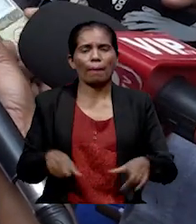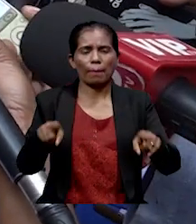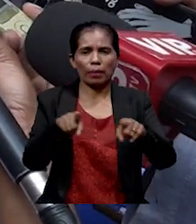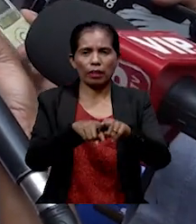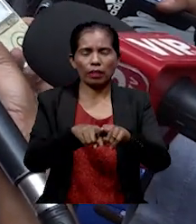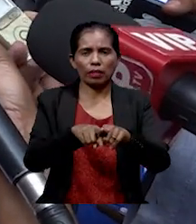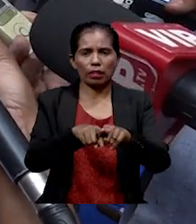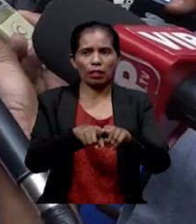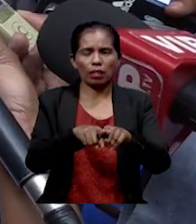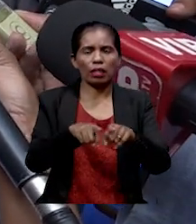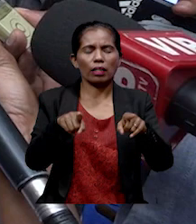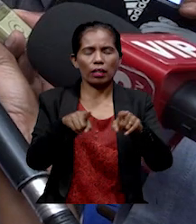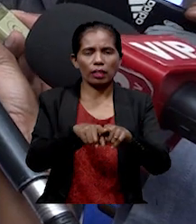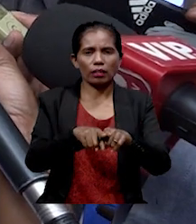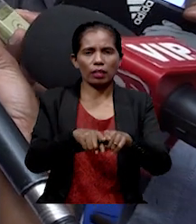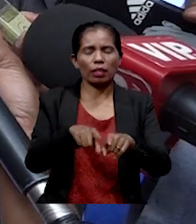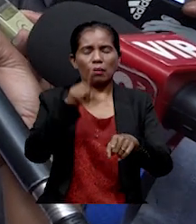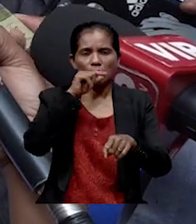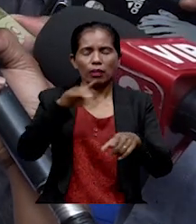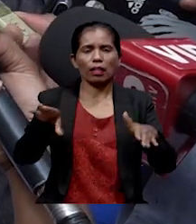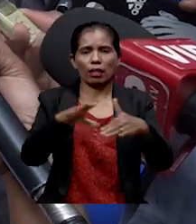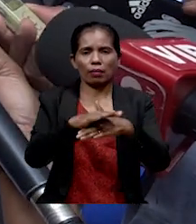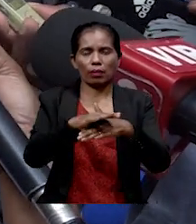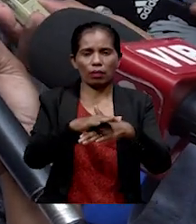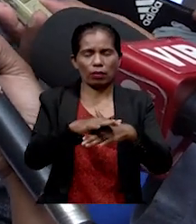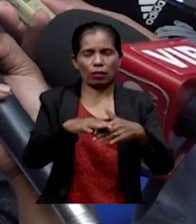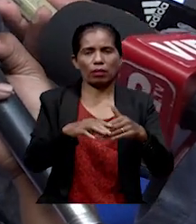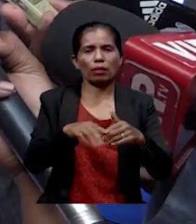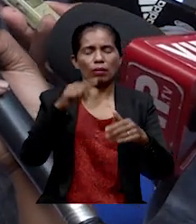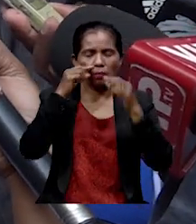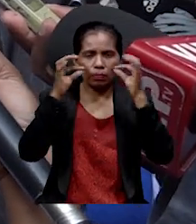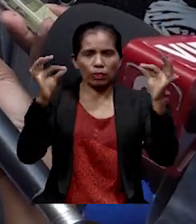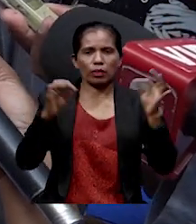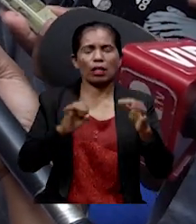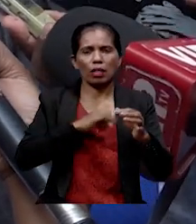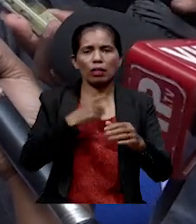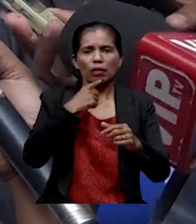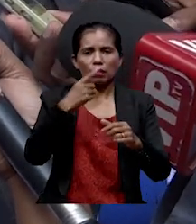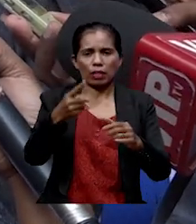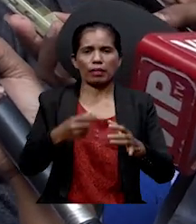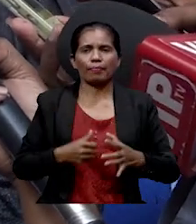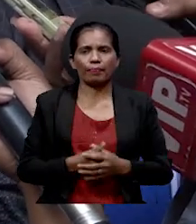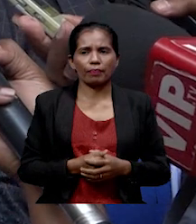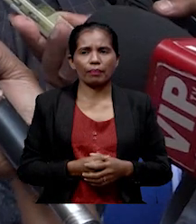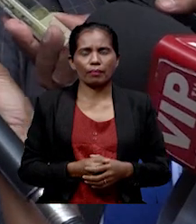em mano, ida, cabem o robusta gaosa, o atete lendo, né? E